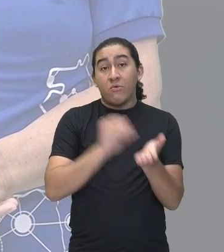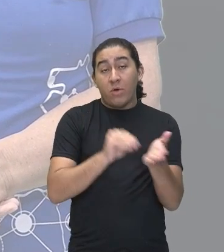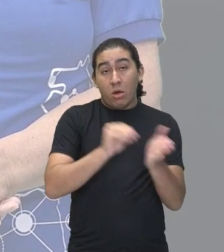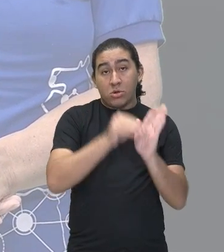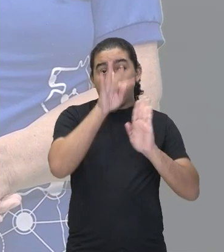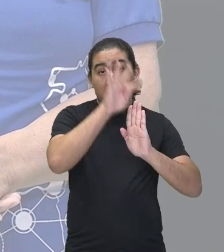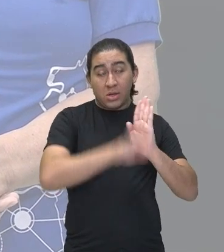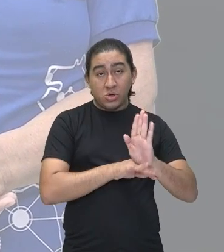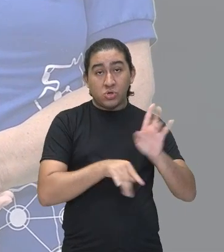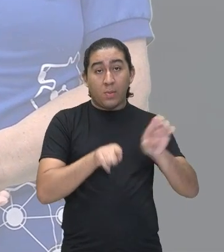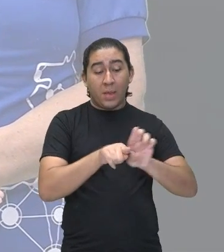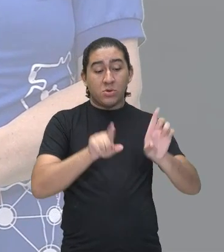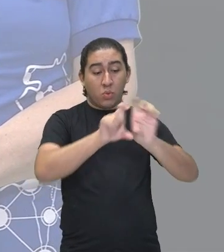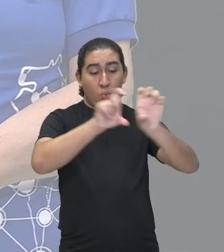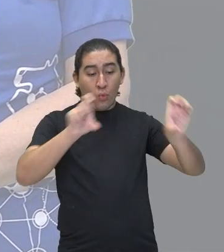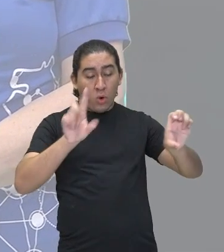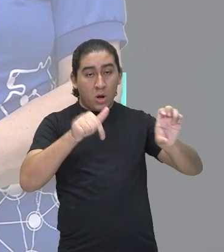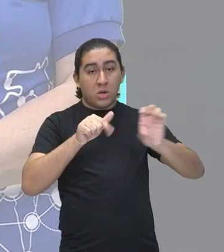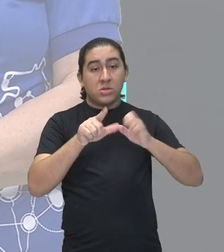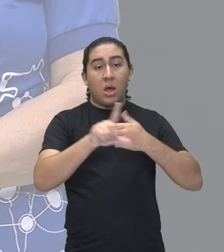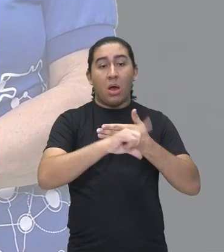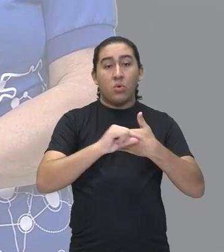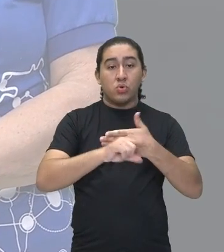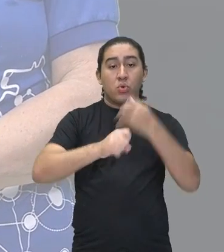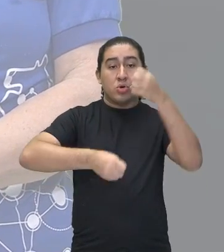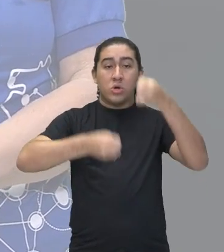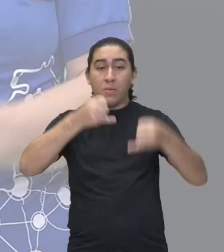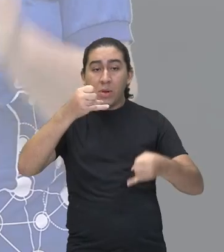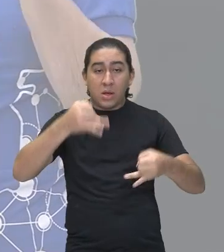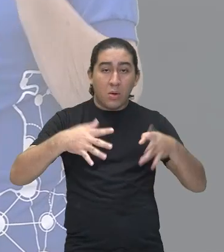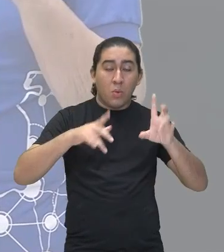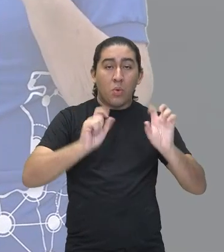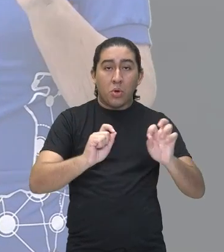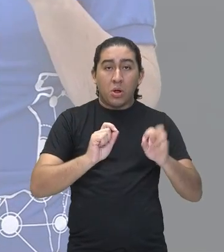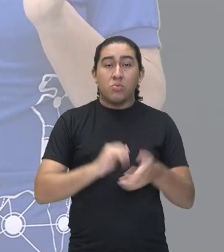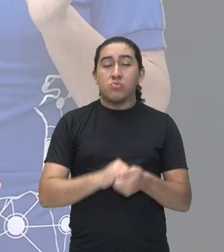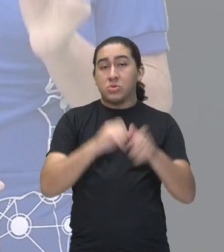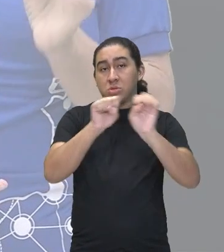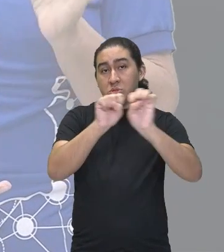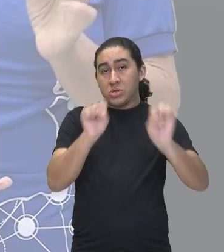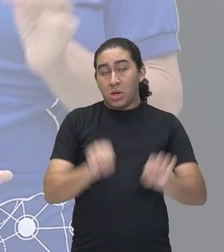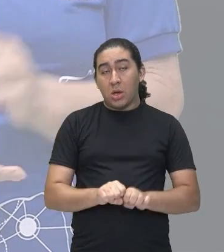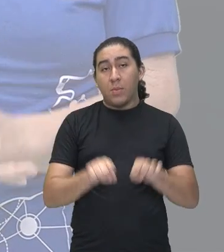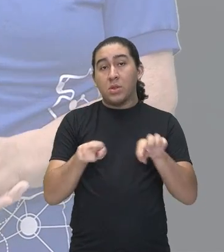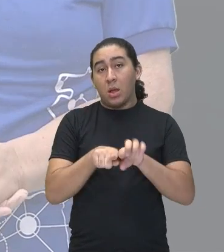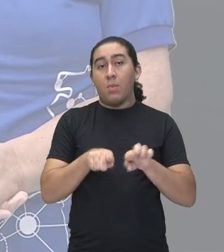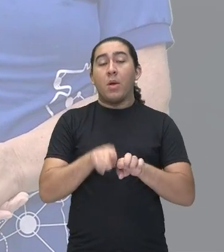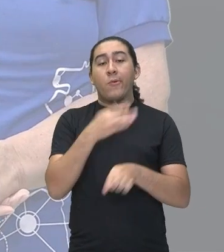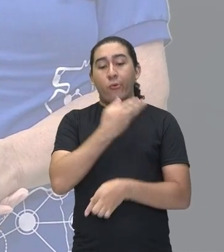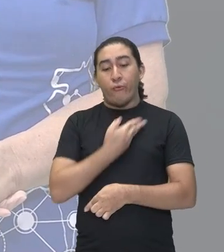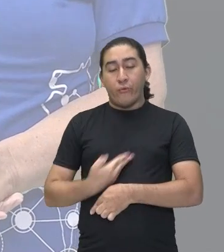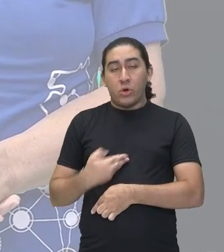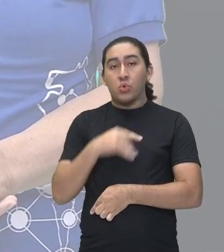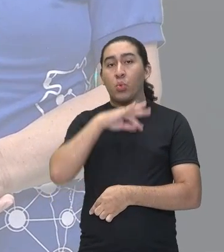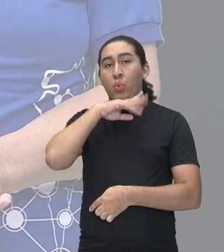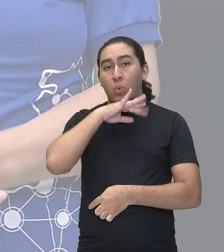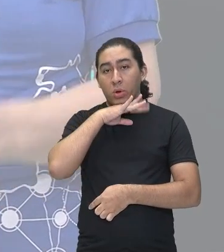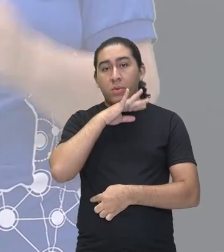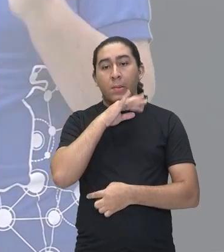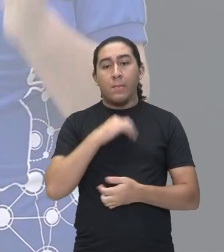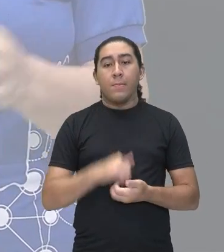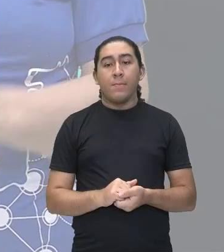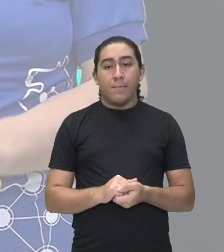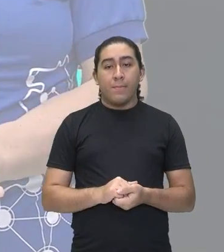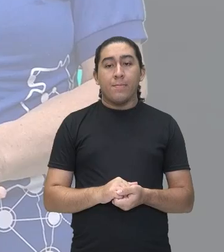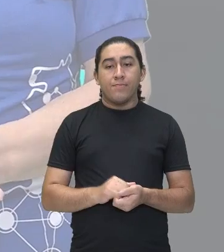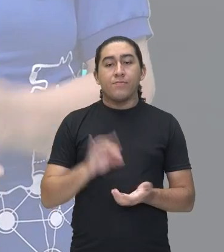trecho existente, o autor escreve sobre o sistema e a perversidade do governo. Ele realmente